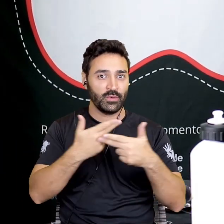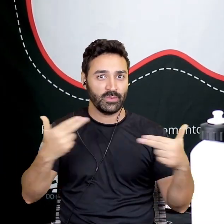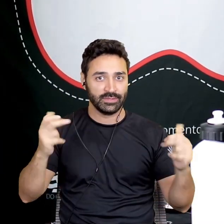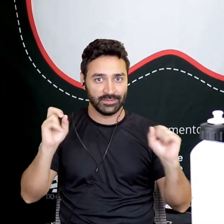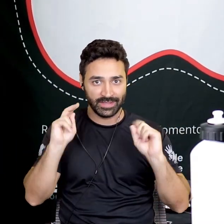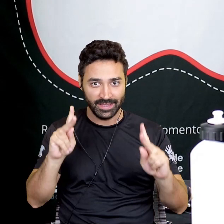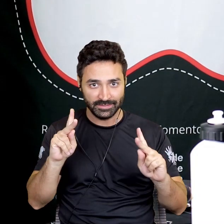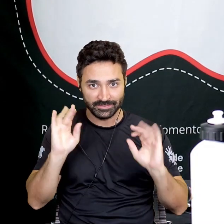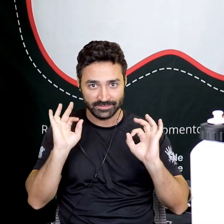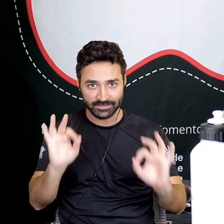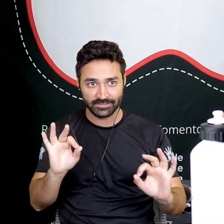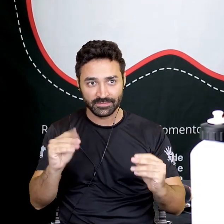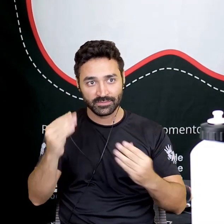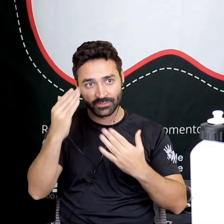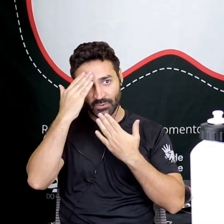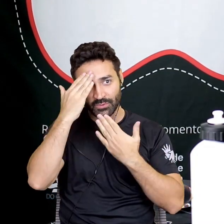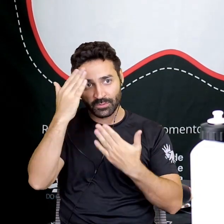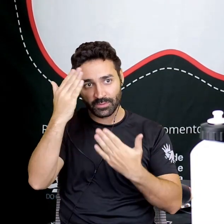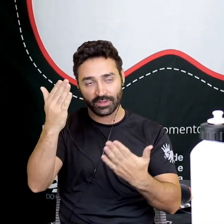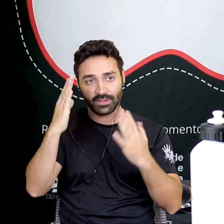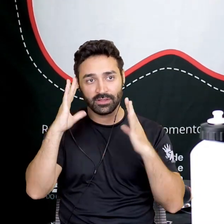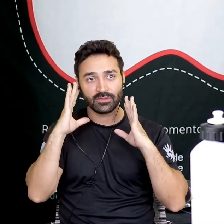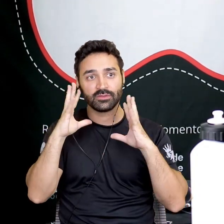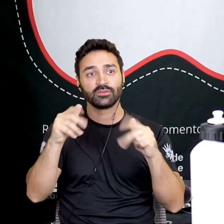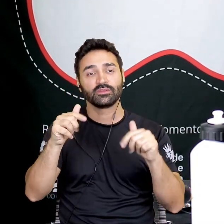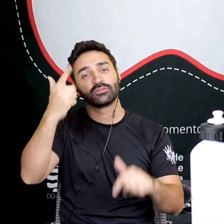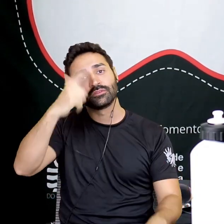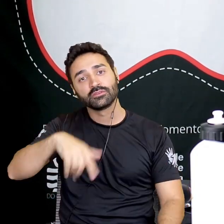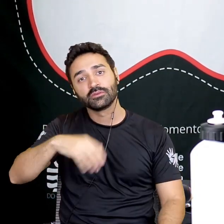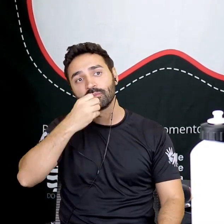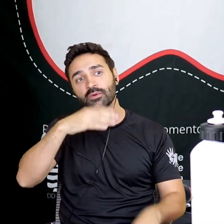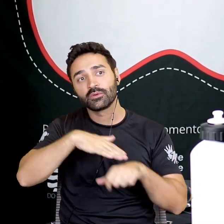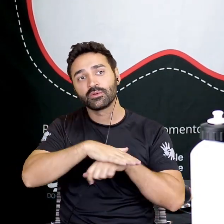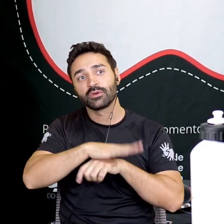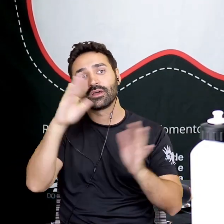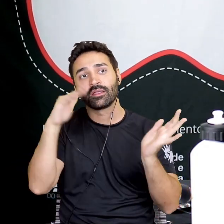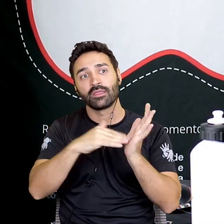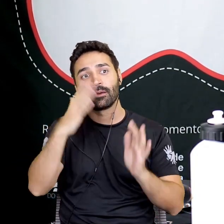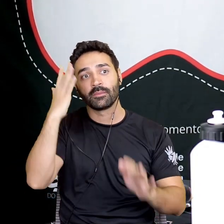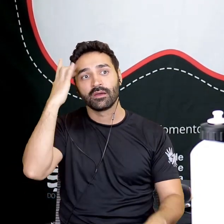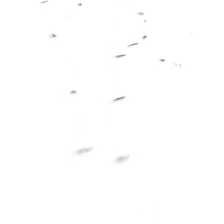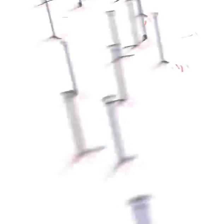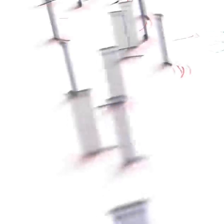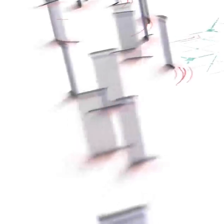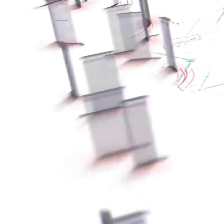Tudo bem? Muito obrigada a todos mais uma vez, boa noite e até amanhã.